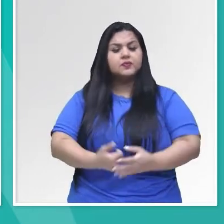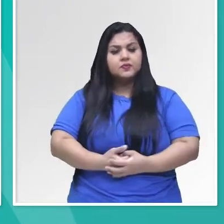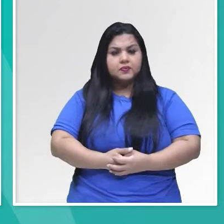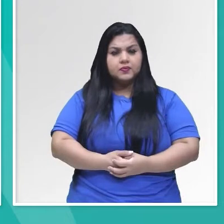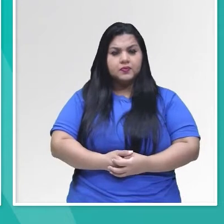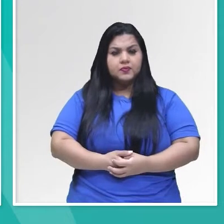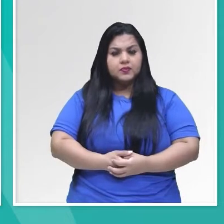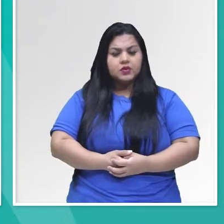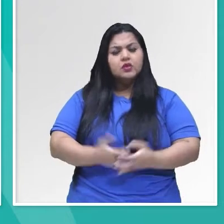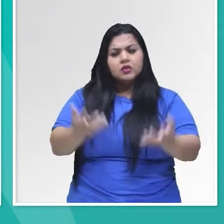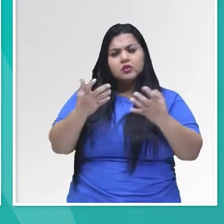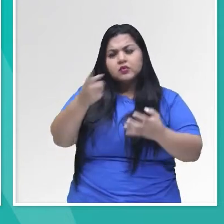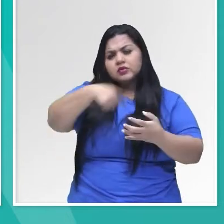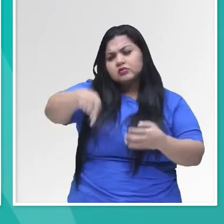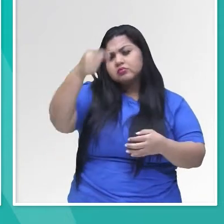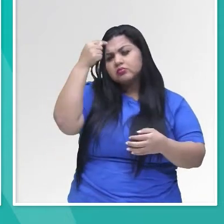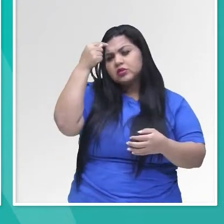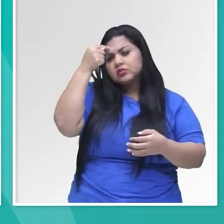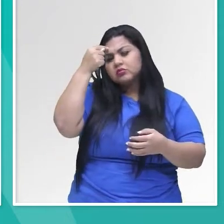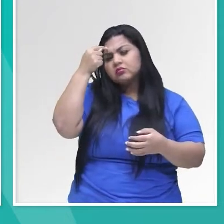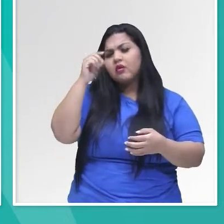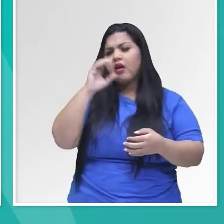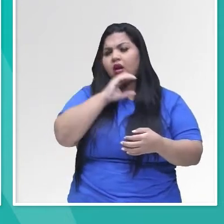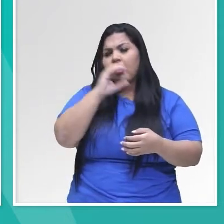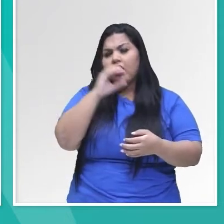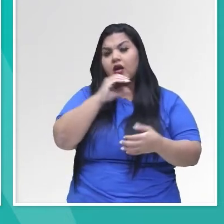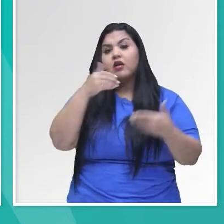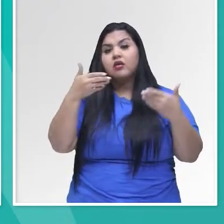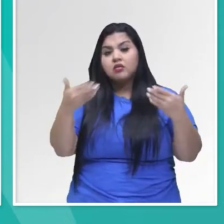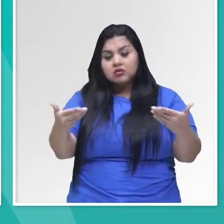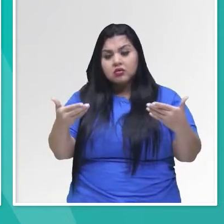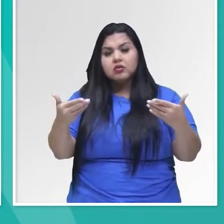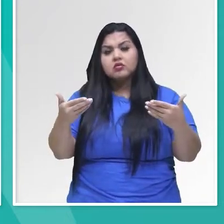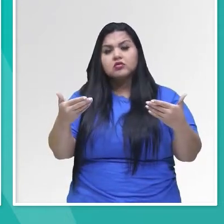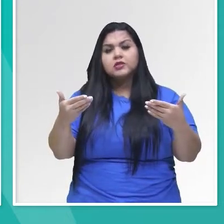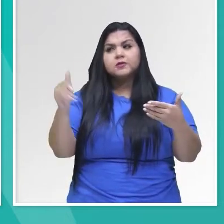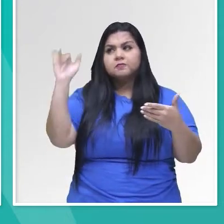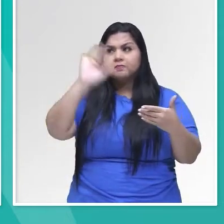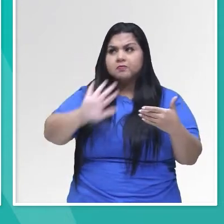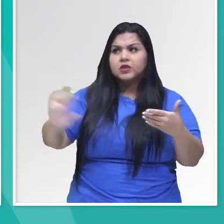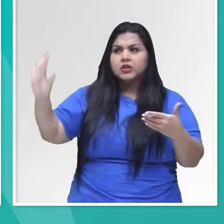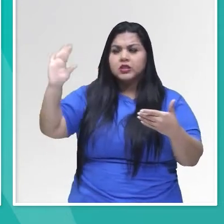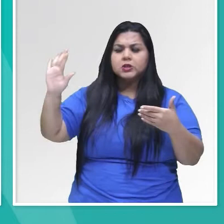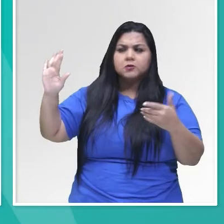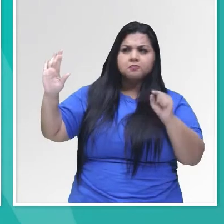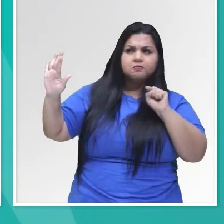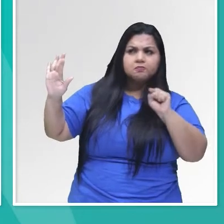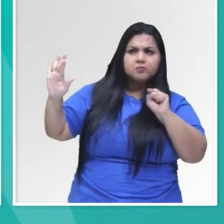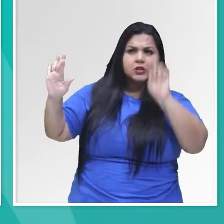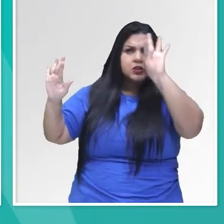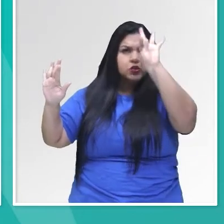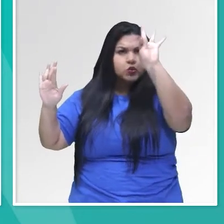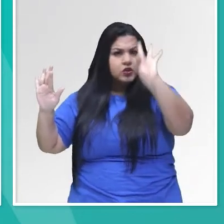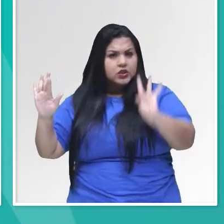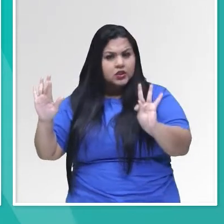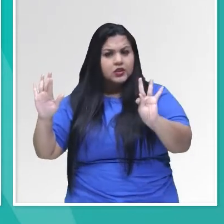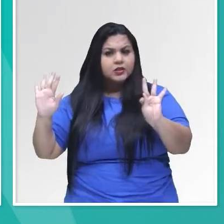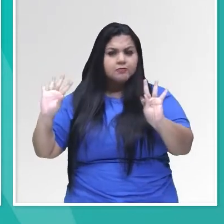bom? Queremos que você pense um pouquinho. Agora, claro, considera aí a imagem, considera a estrutura